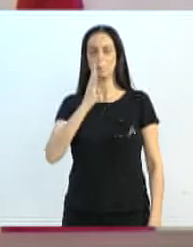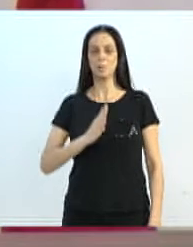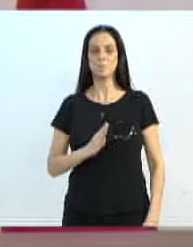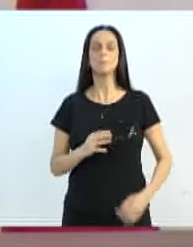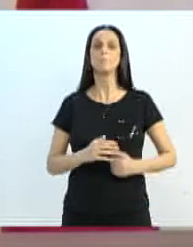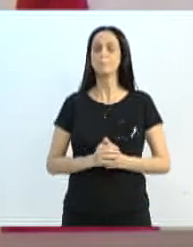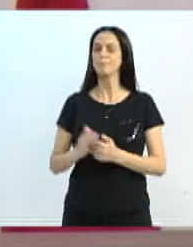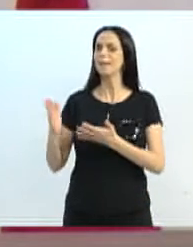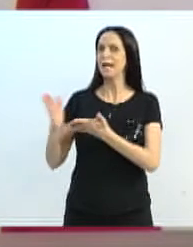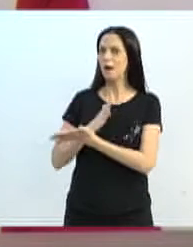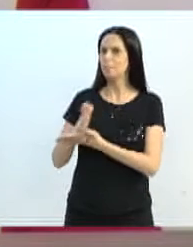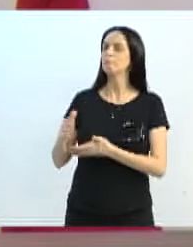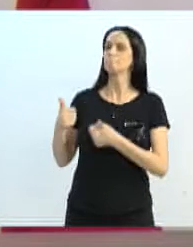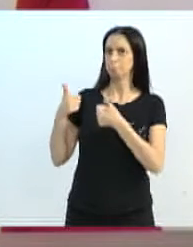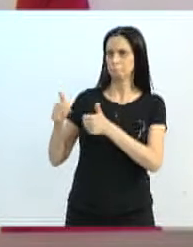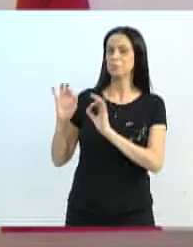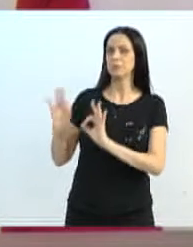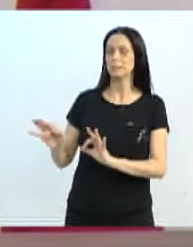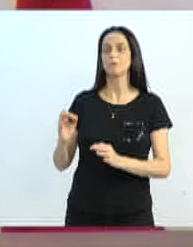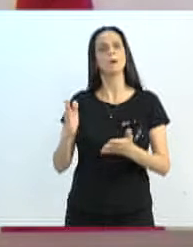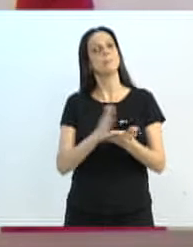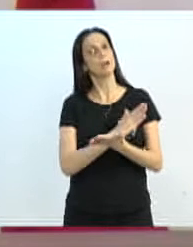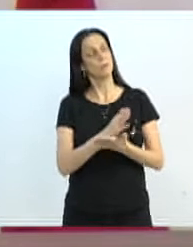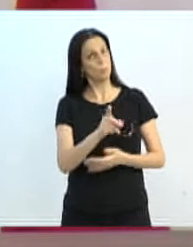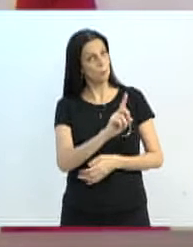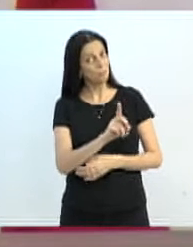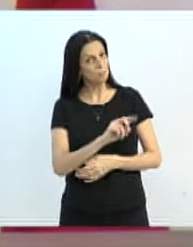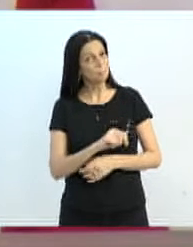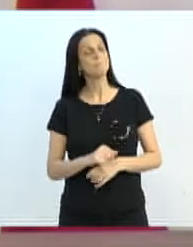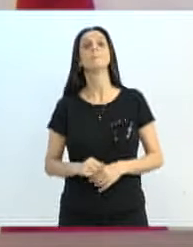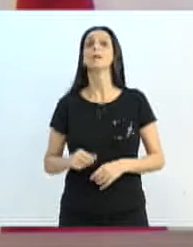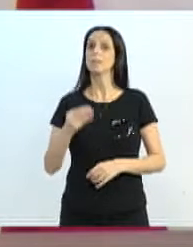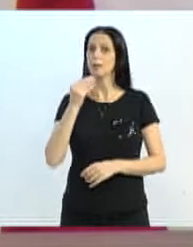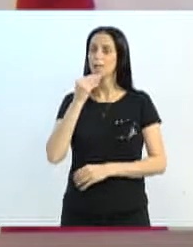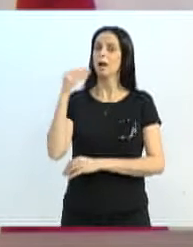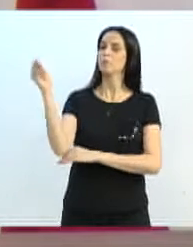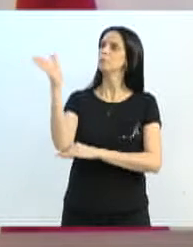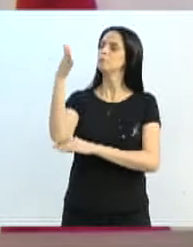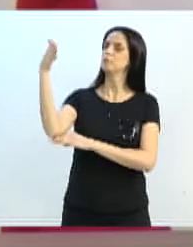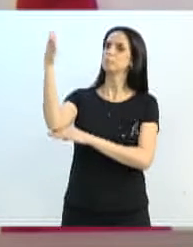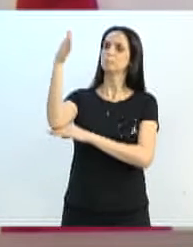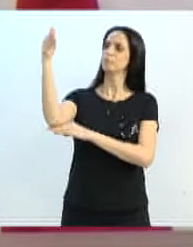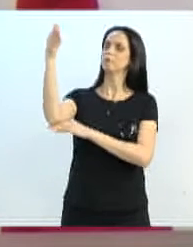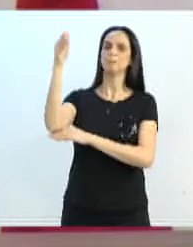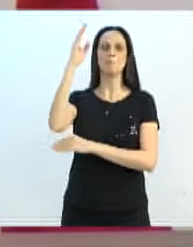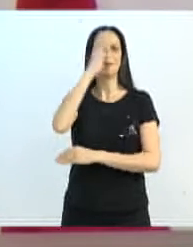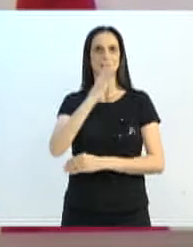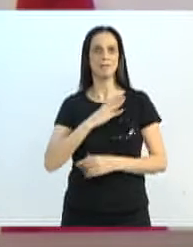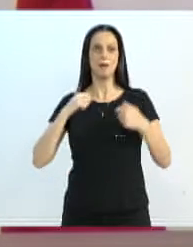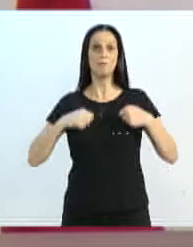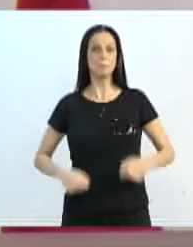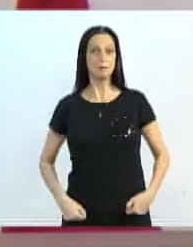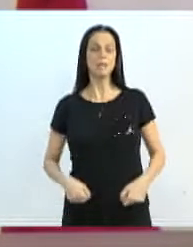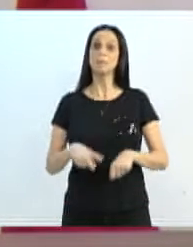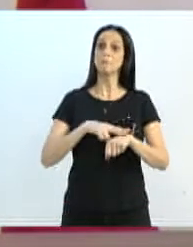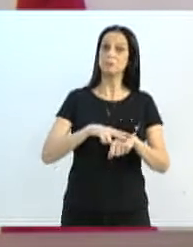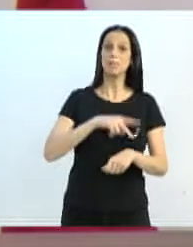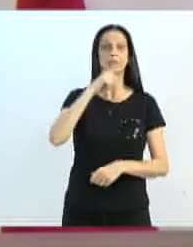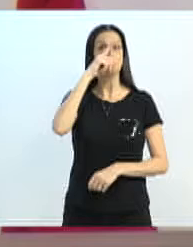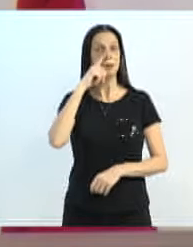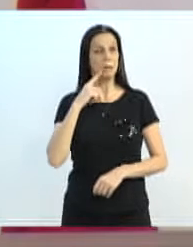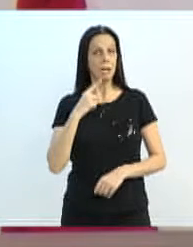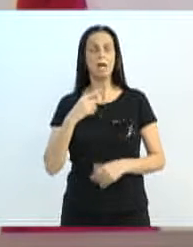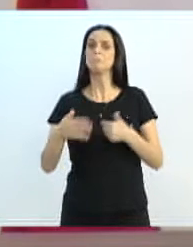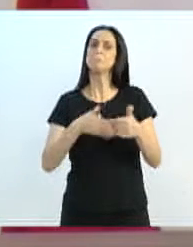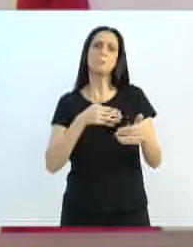para alguns estava valendo. E vale lembrar que expor a nossa bandeira do Brasil, vestir verde e amarelo é algo bonito, que inclusive independe de dia,